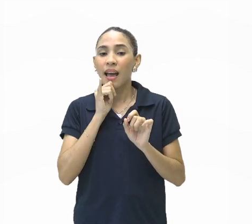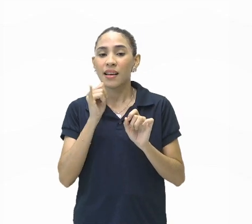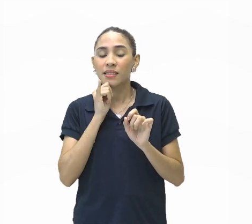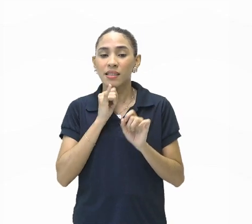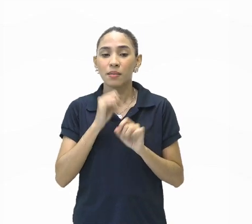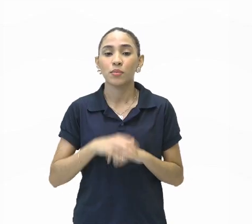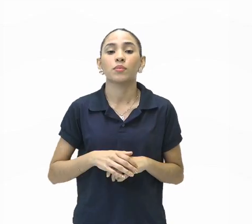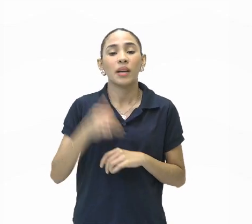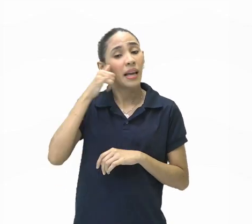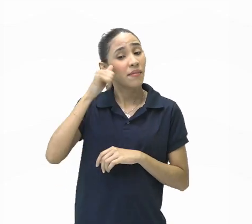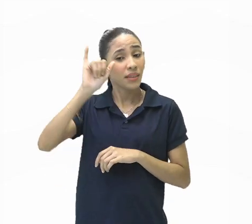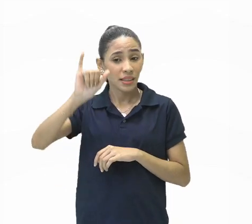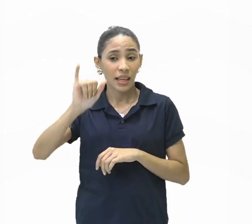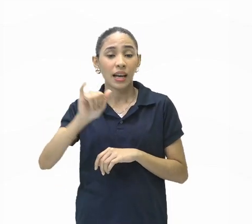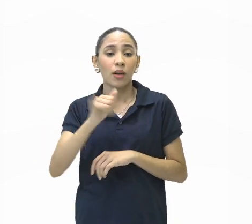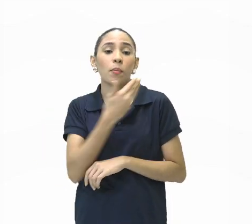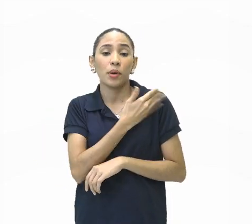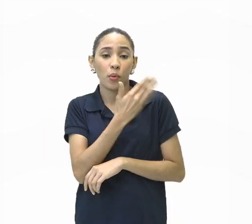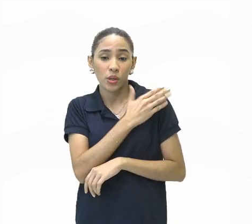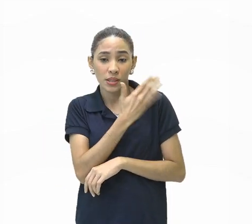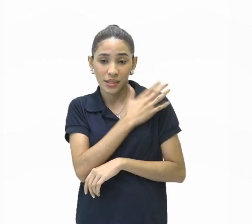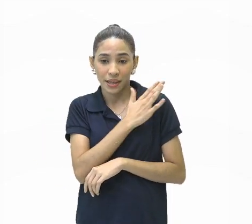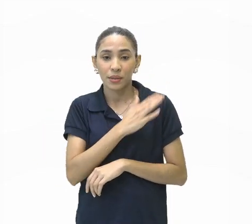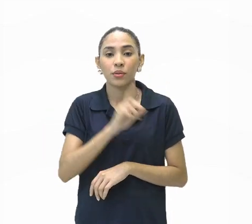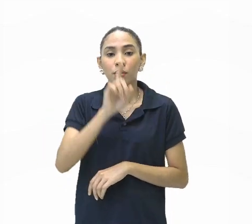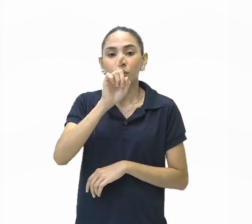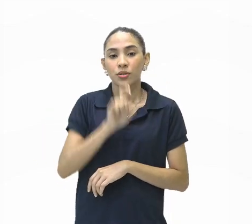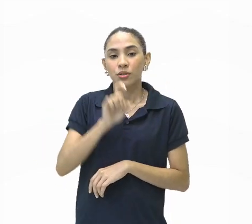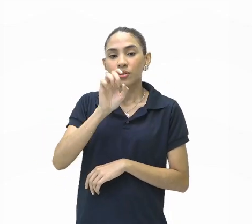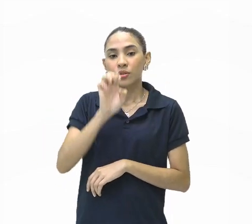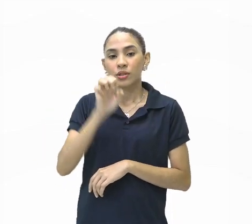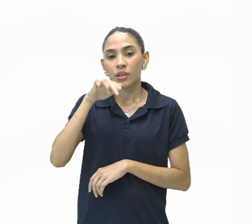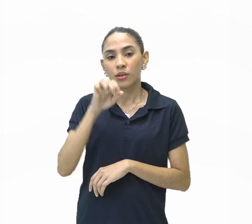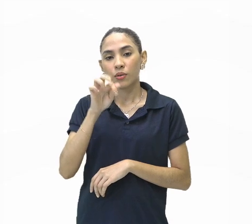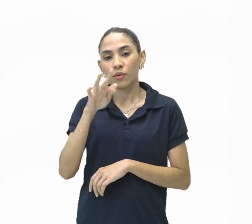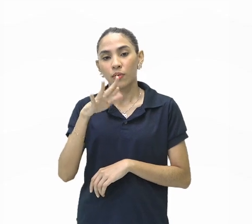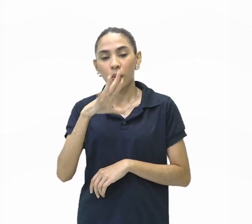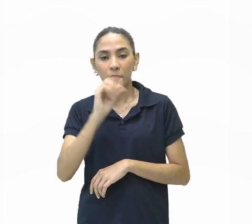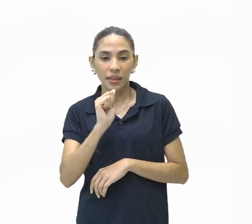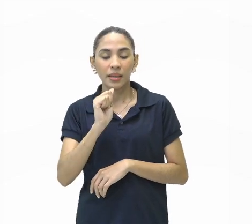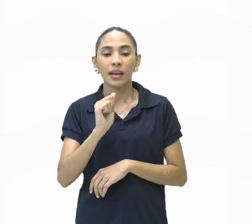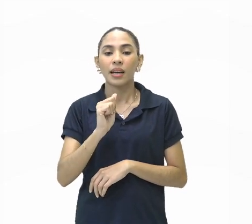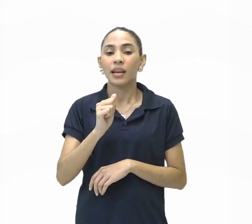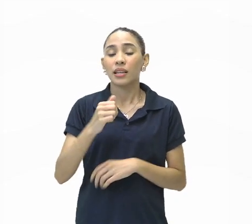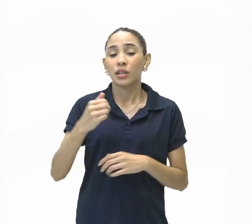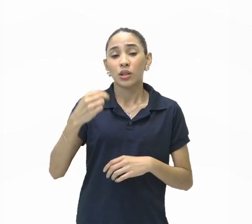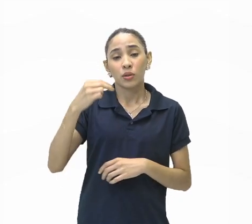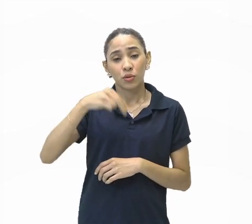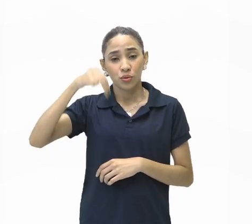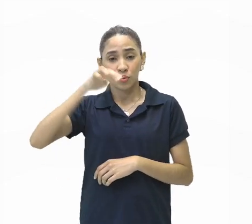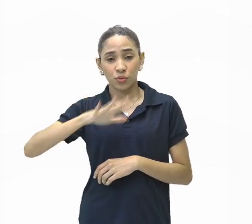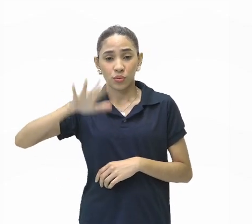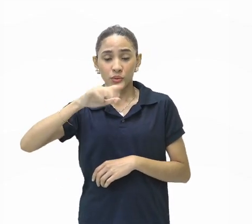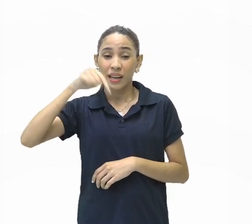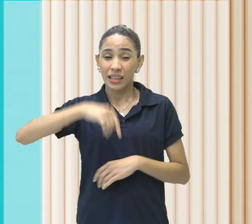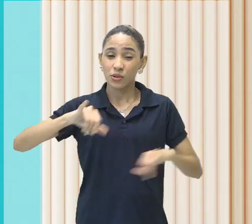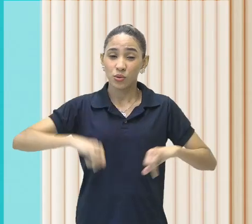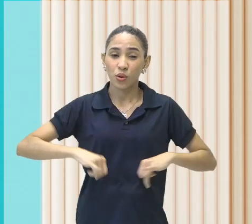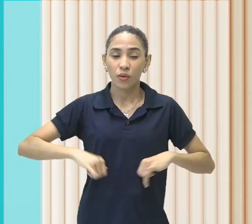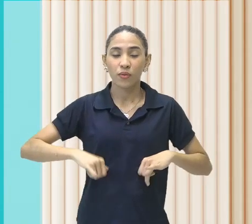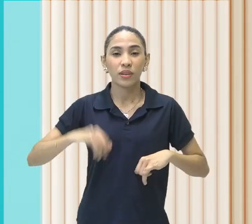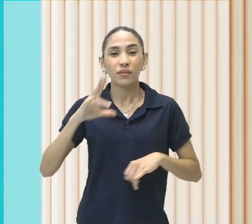né, a xenofobia que a população da região norte sofre constantemente. Então vejam que,